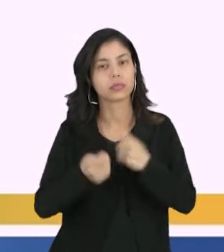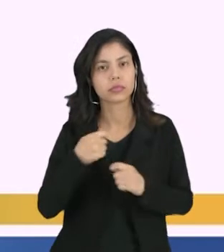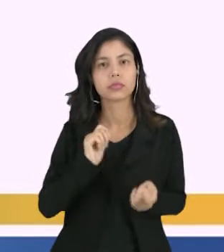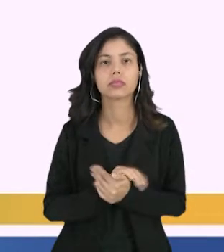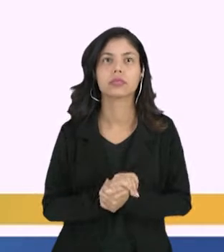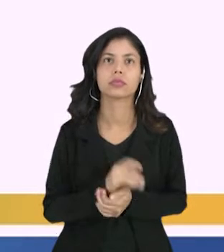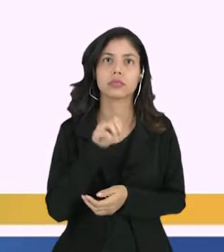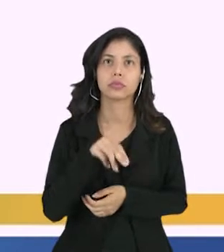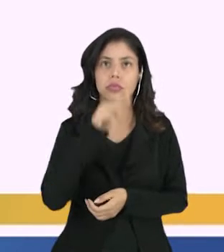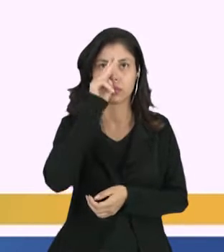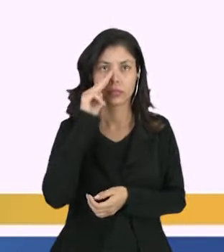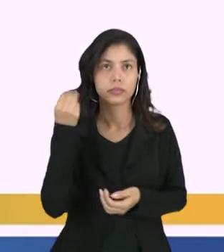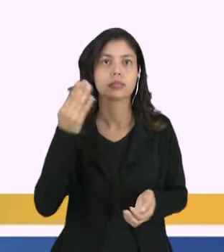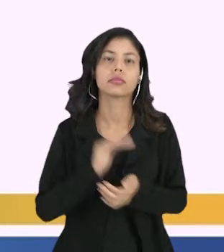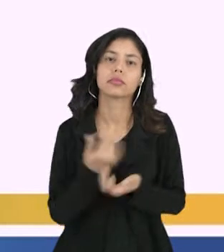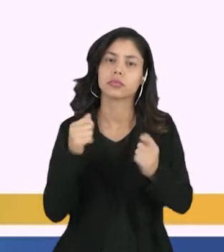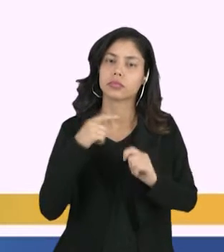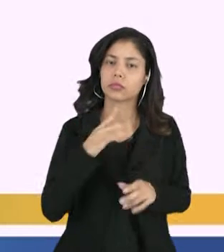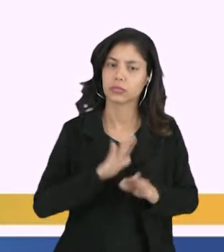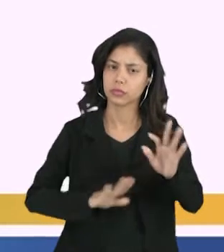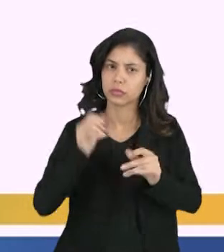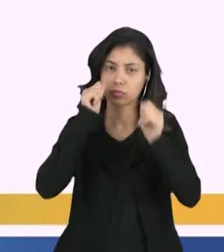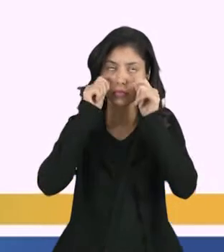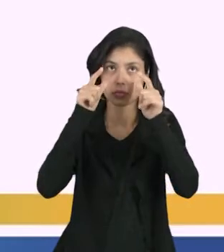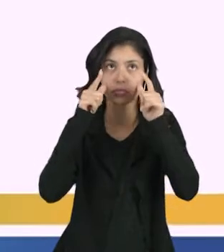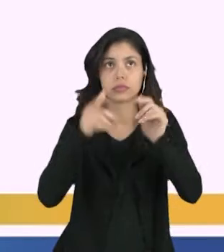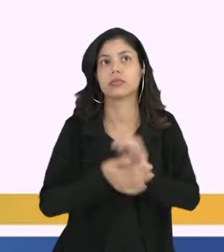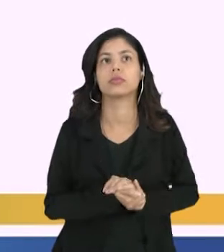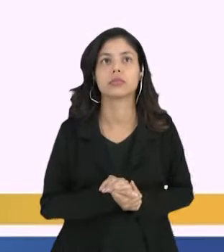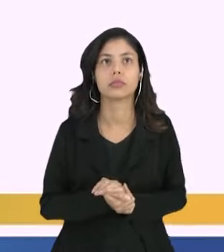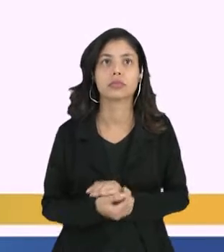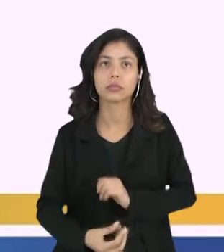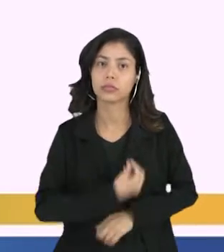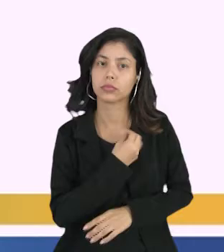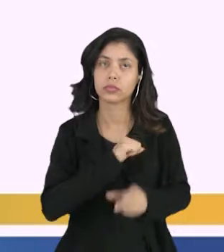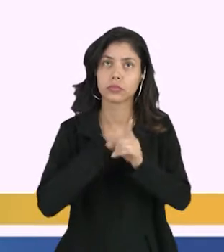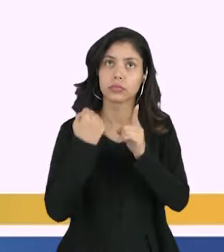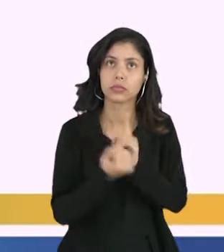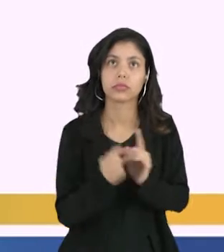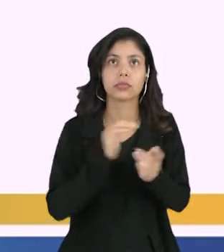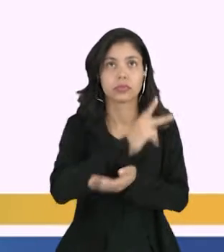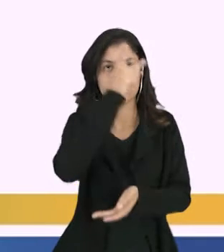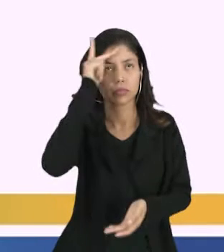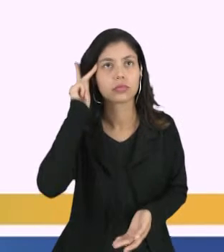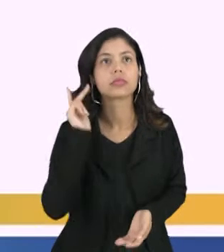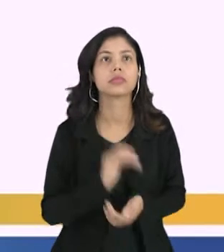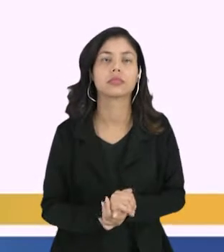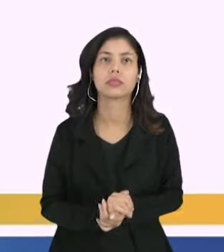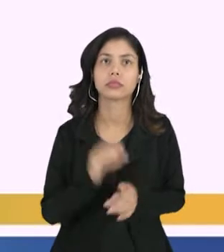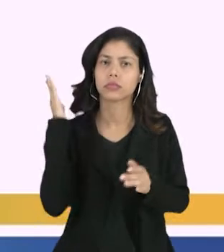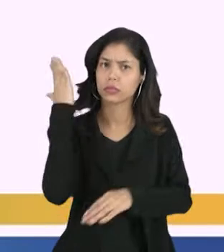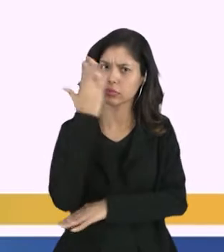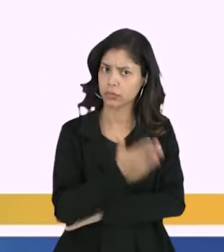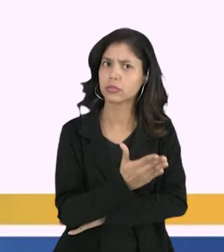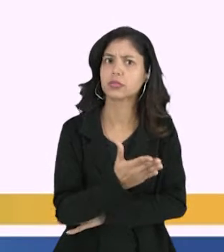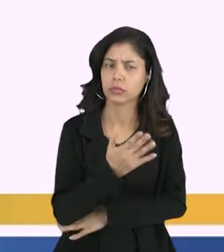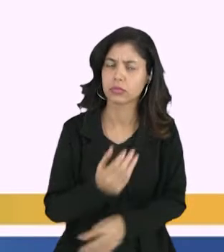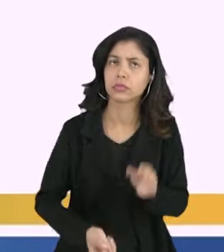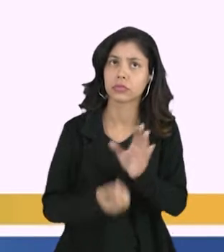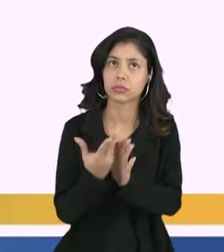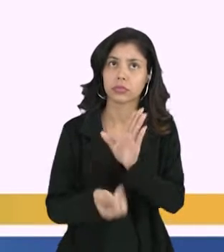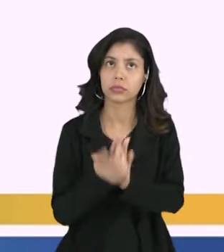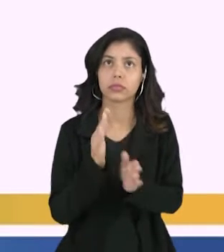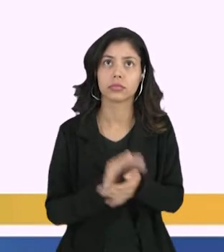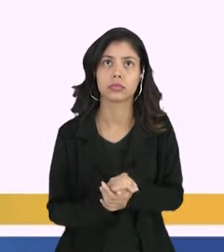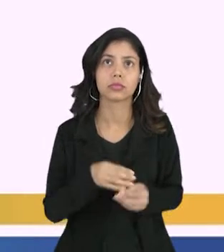conceitos marxistas, e aí a gente precisa ter um pouco de atenção. Ao viverem em sociedade, as pessoas participam